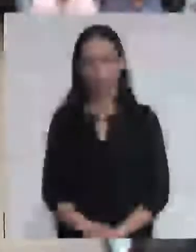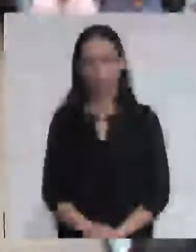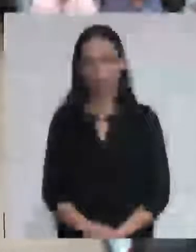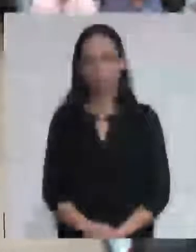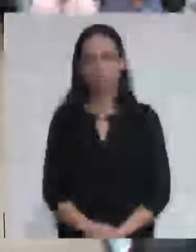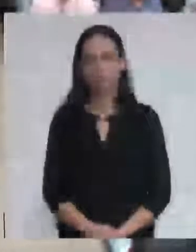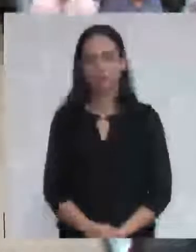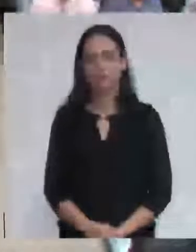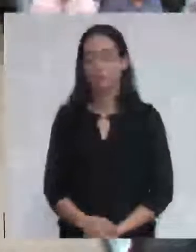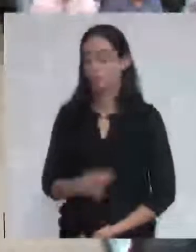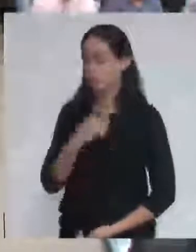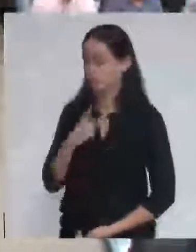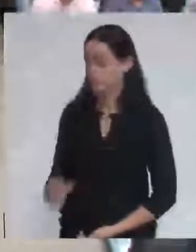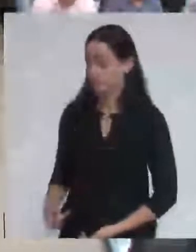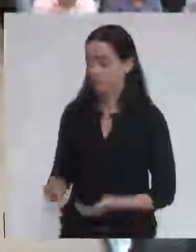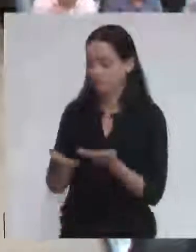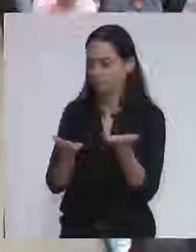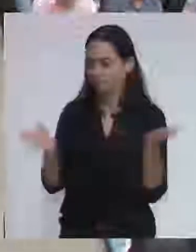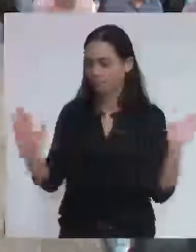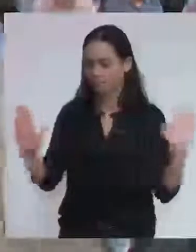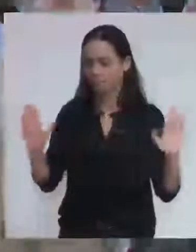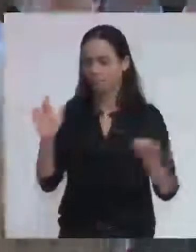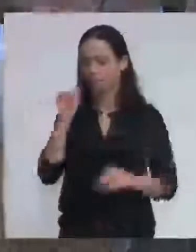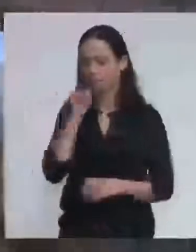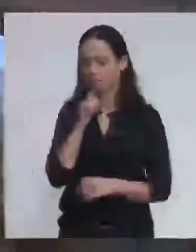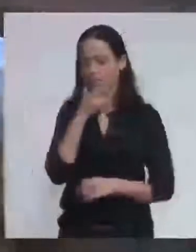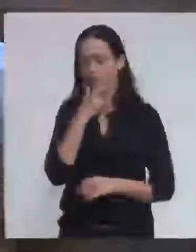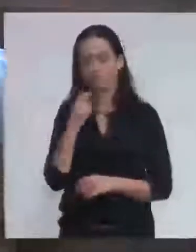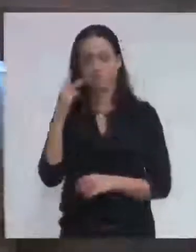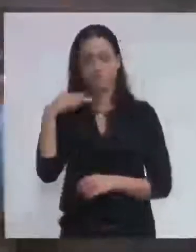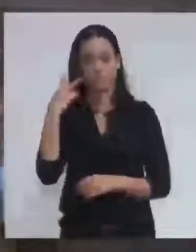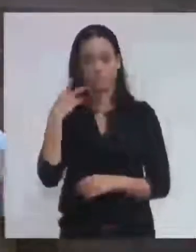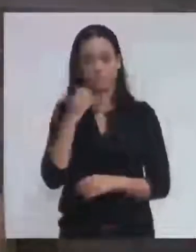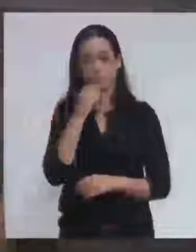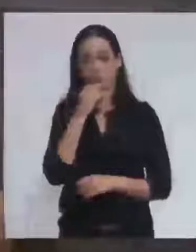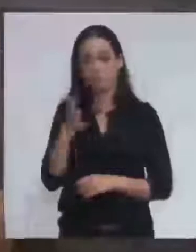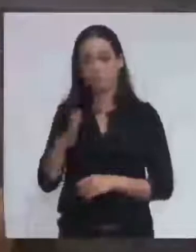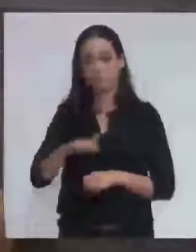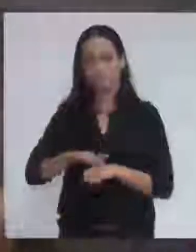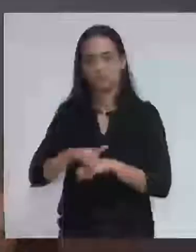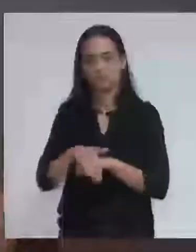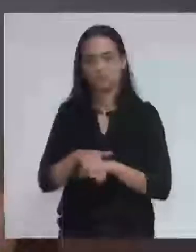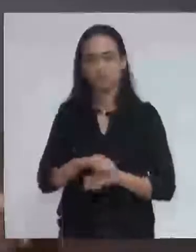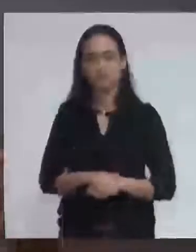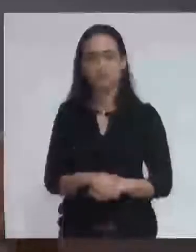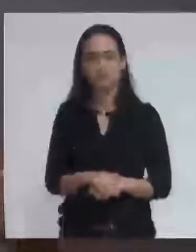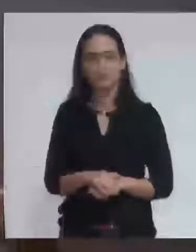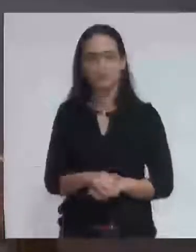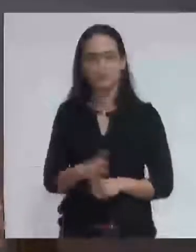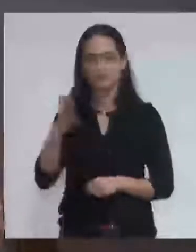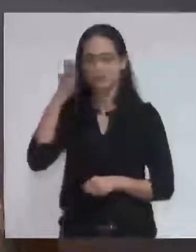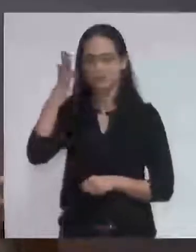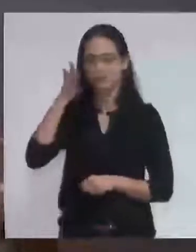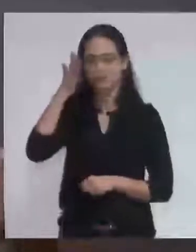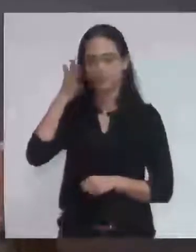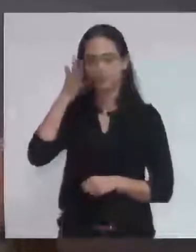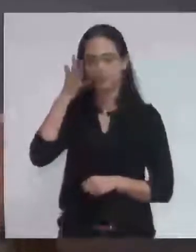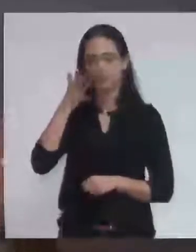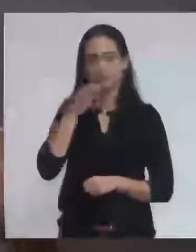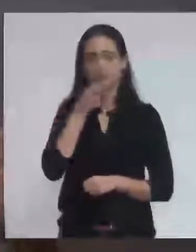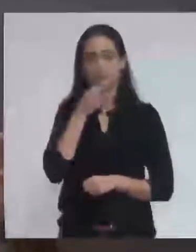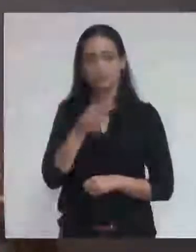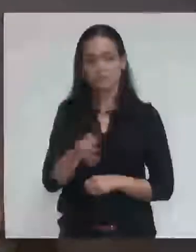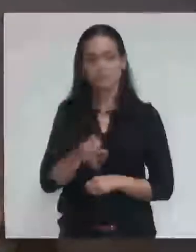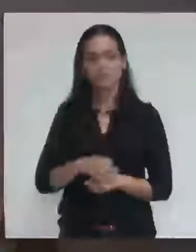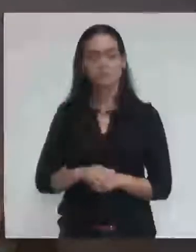Boa noite, senhor presidente, senhoras vereadoras. Então, vou iniciar minha fala completando a vereadora que me antecedeu. A